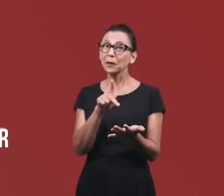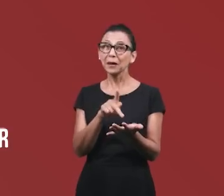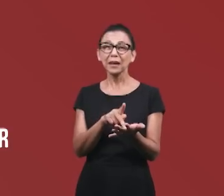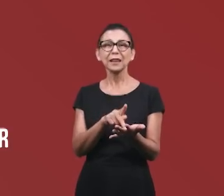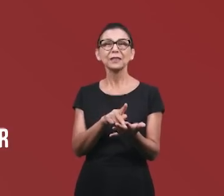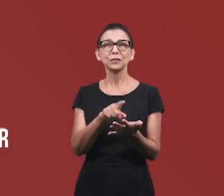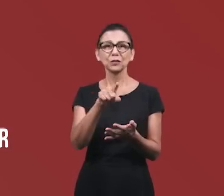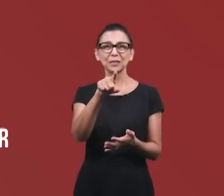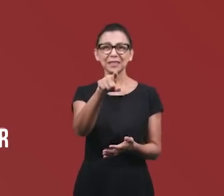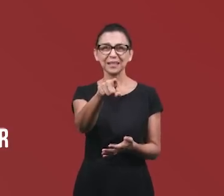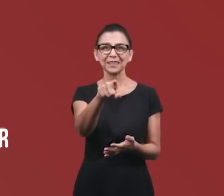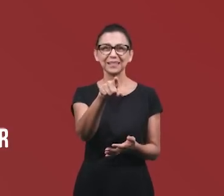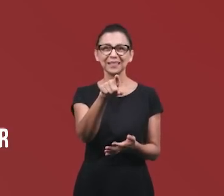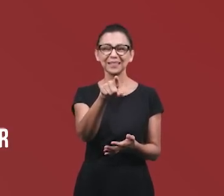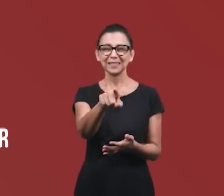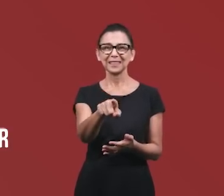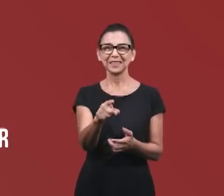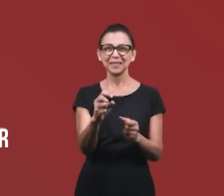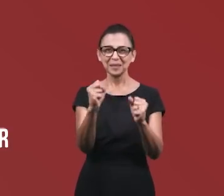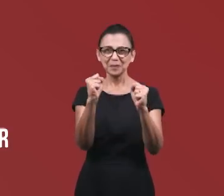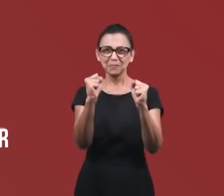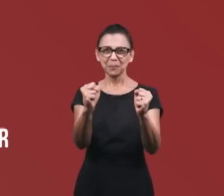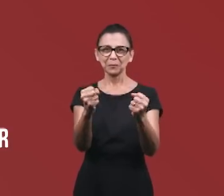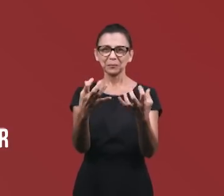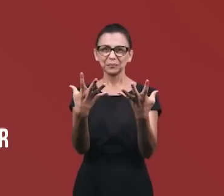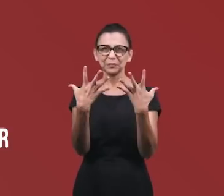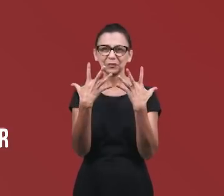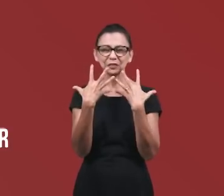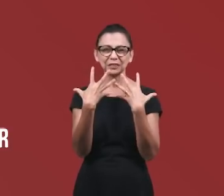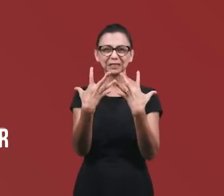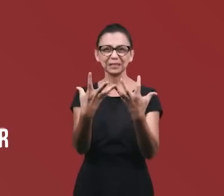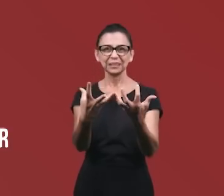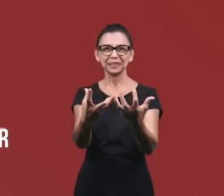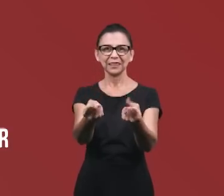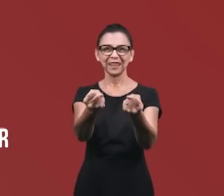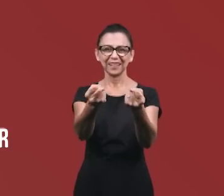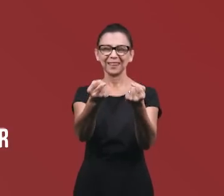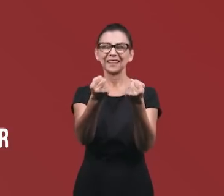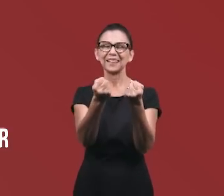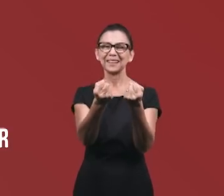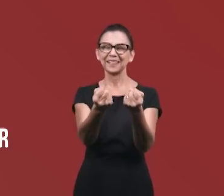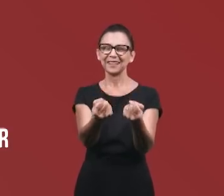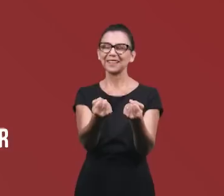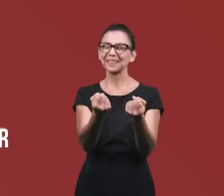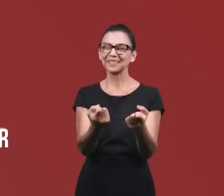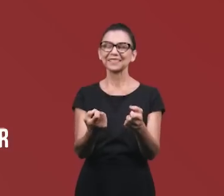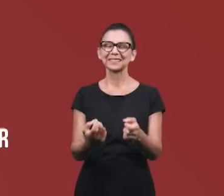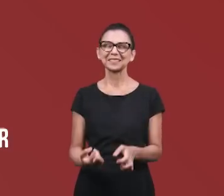verdadeiro que o homem pode ter.